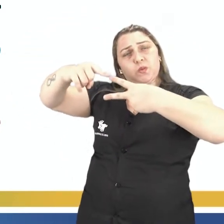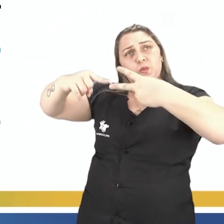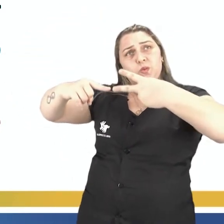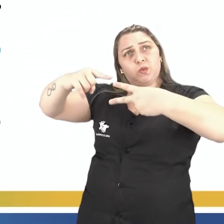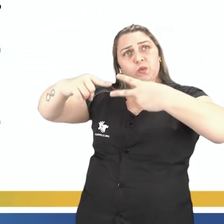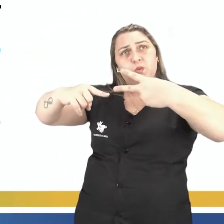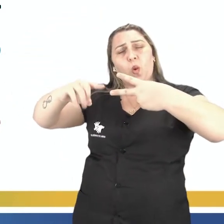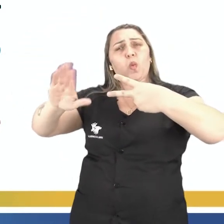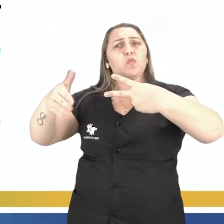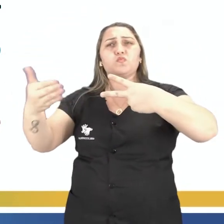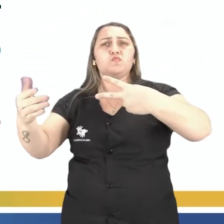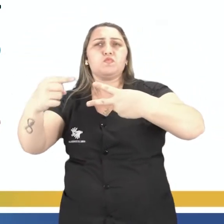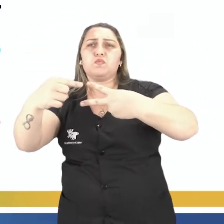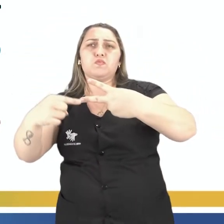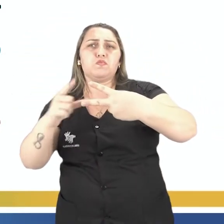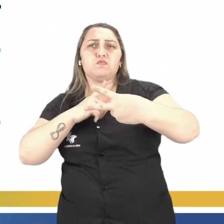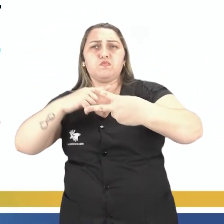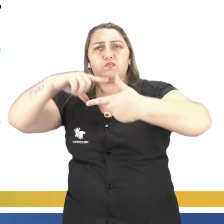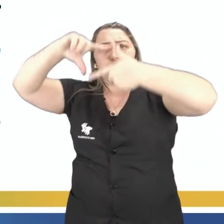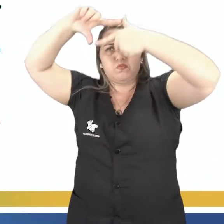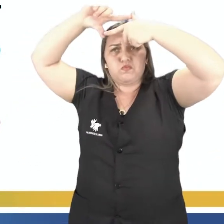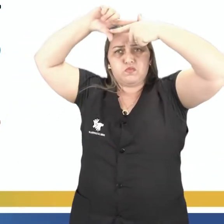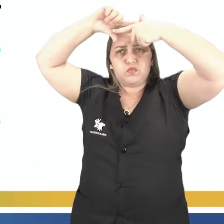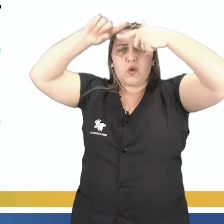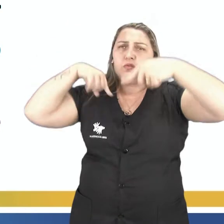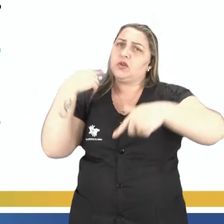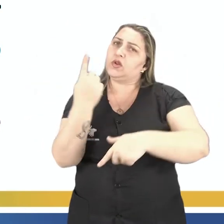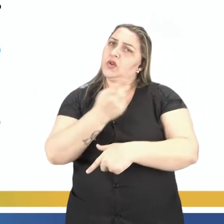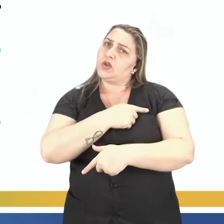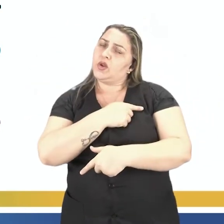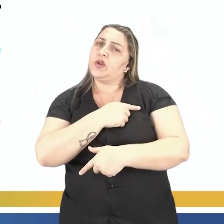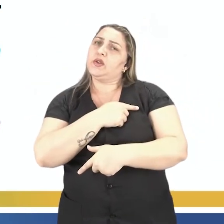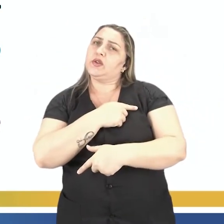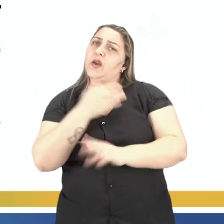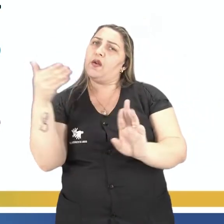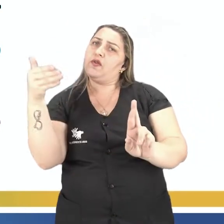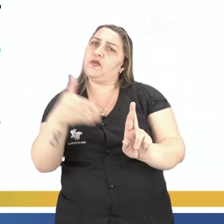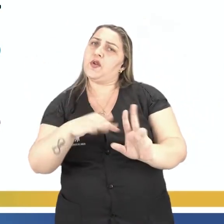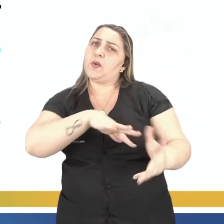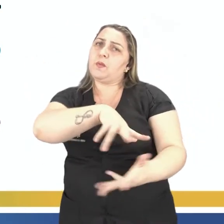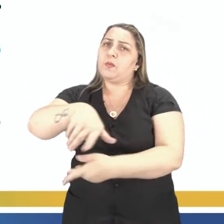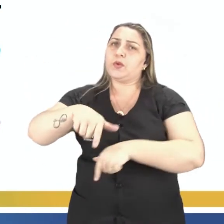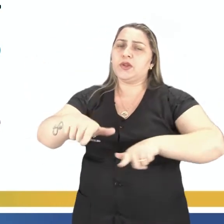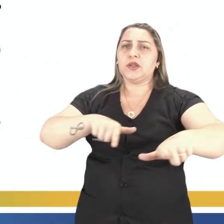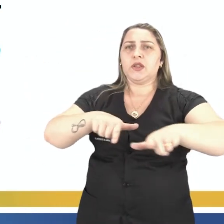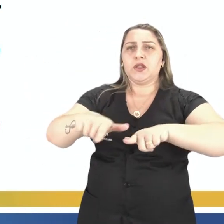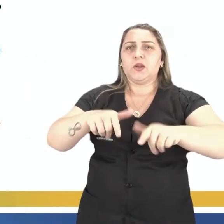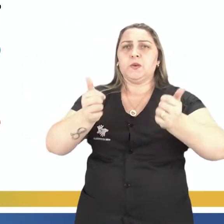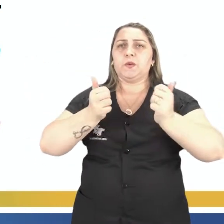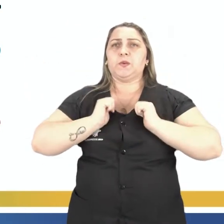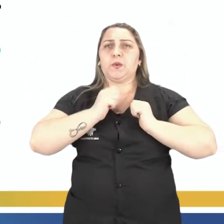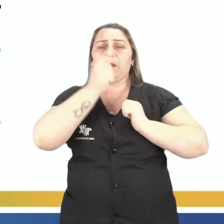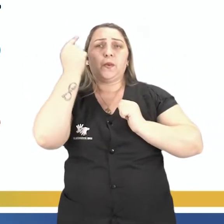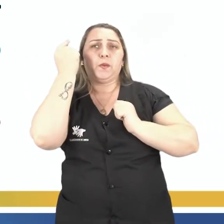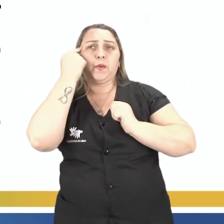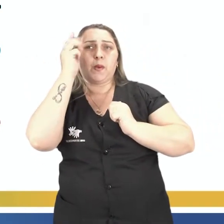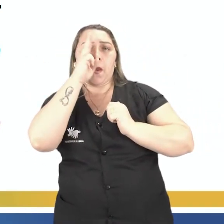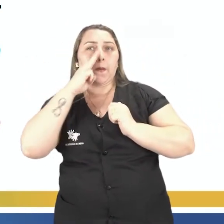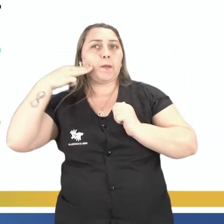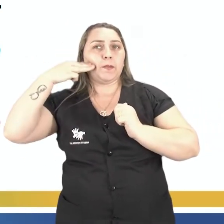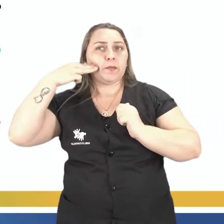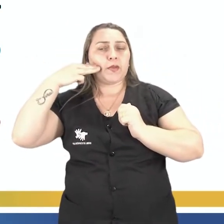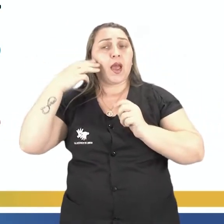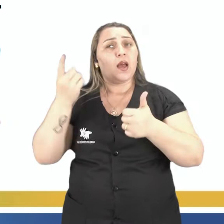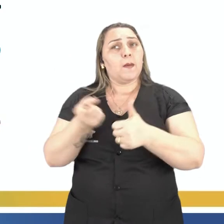modos. Quais são os 2 modos de alienação quando nós estamos nos referindo ao mundo de trabalho de conformidade com o pensamento de Karl